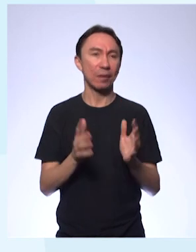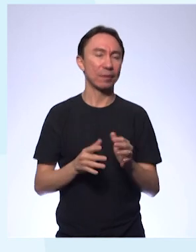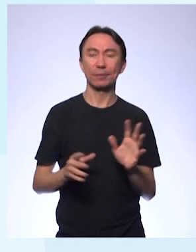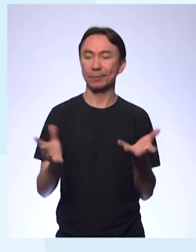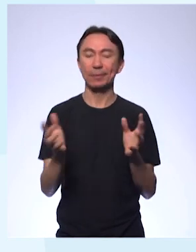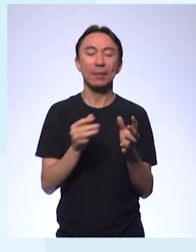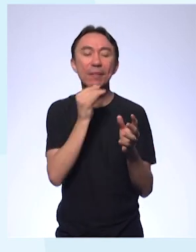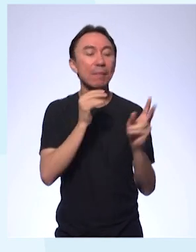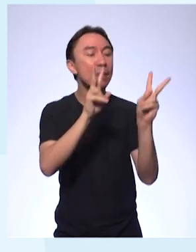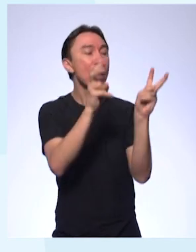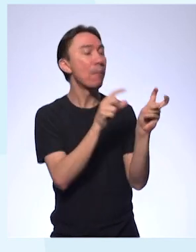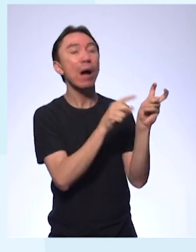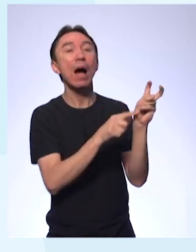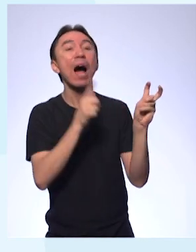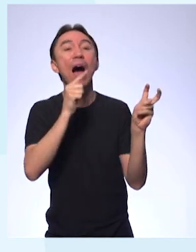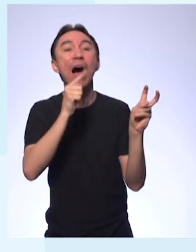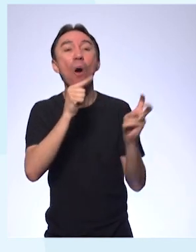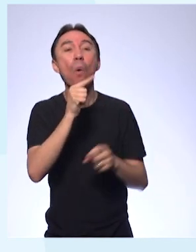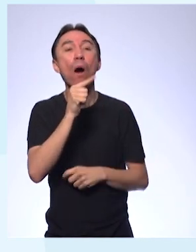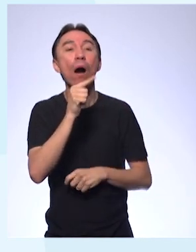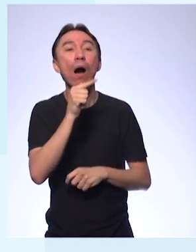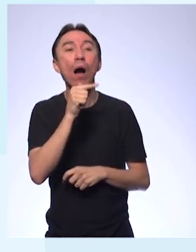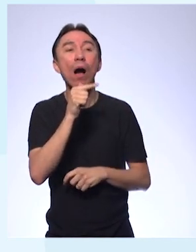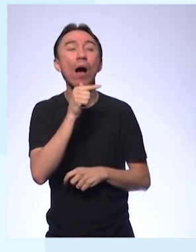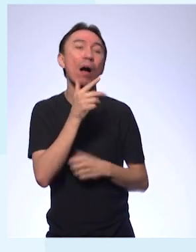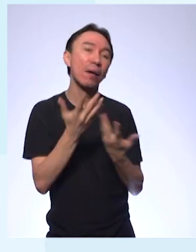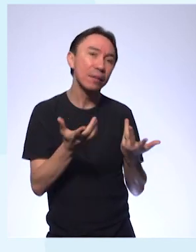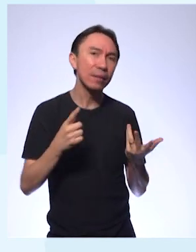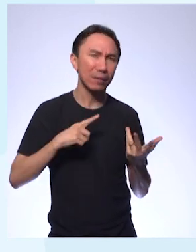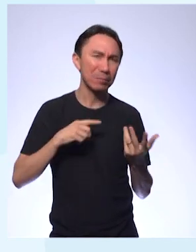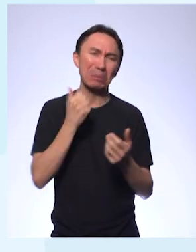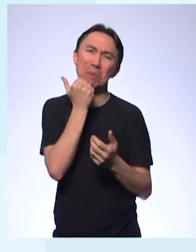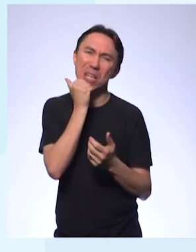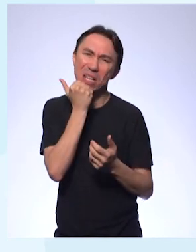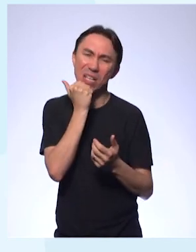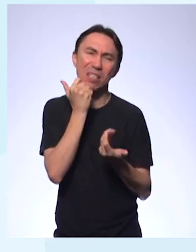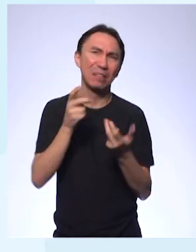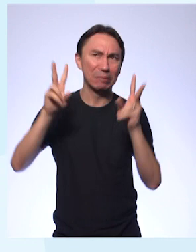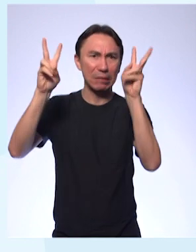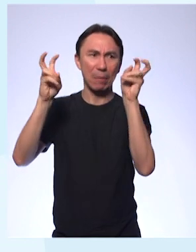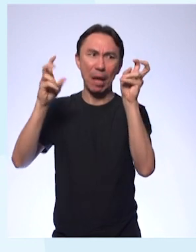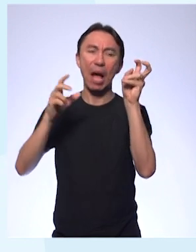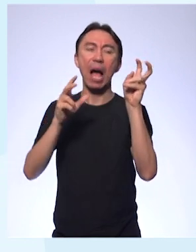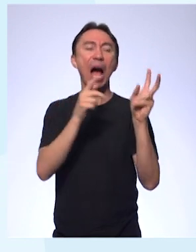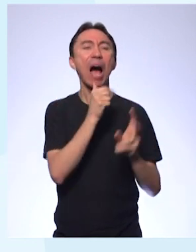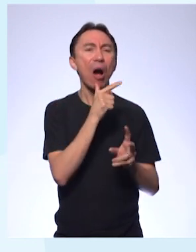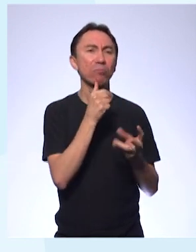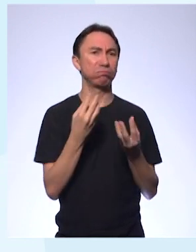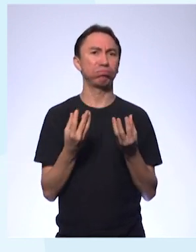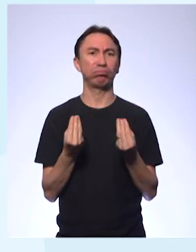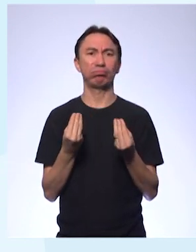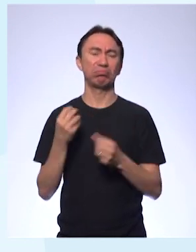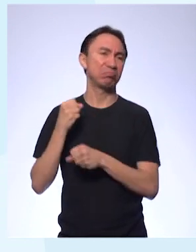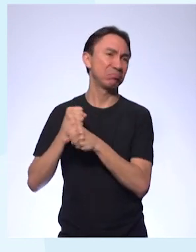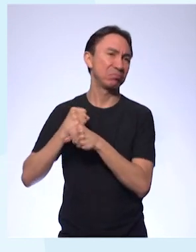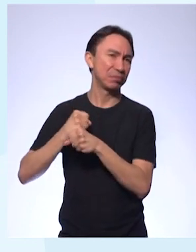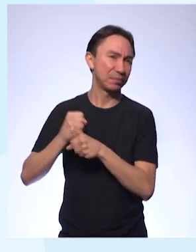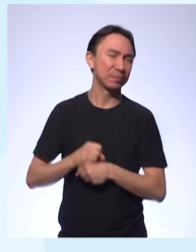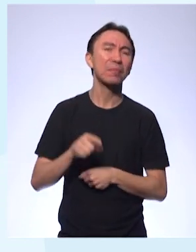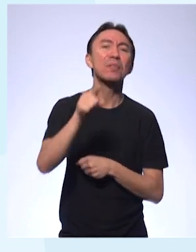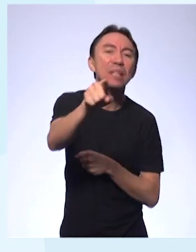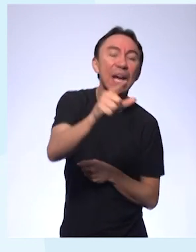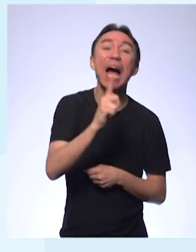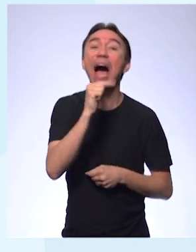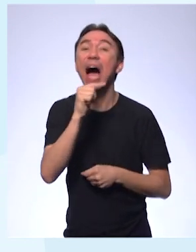água. Olha, a água a gente tem aí como temática de ciências há muito tempo. Qual é o tipo de água que você